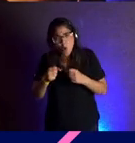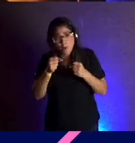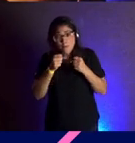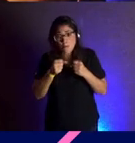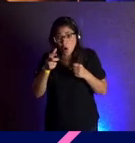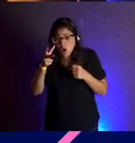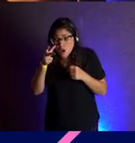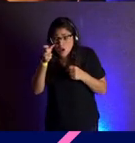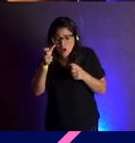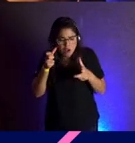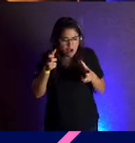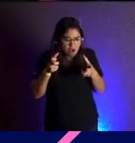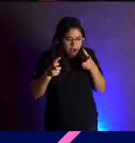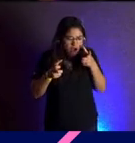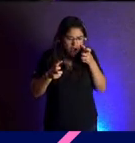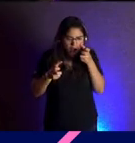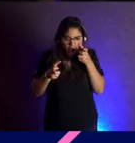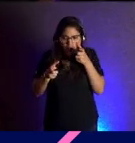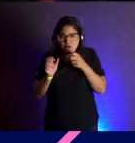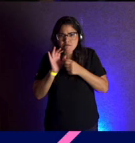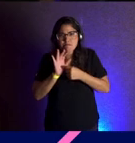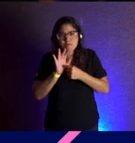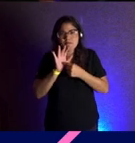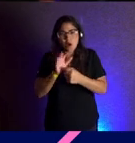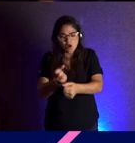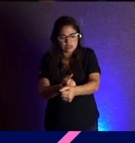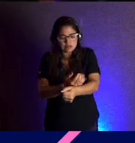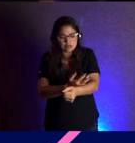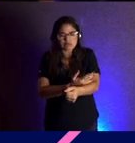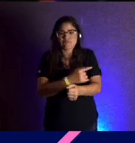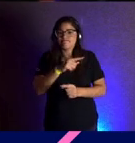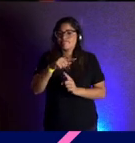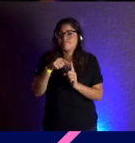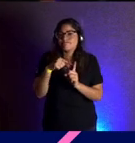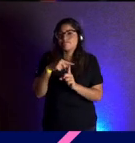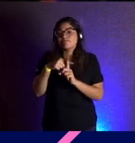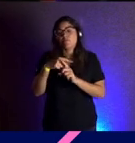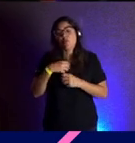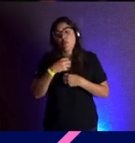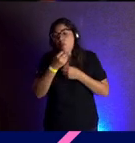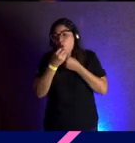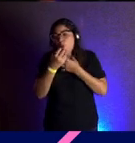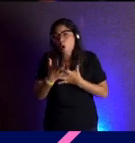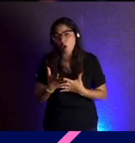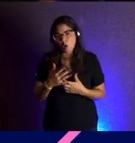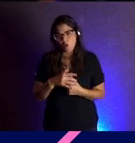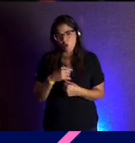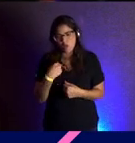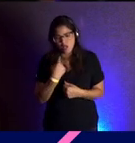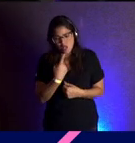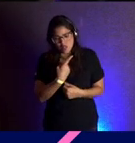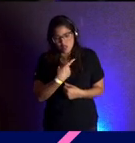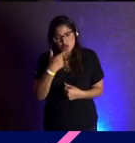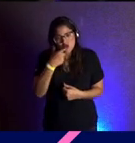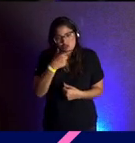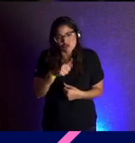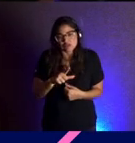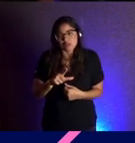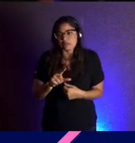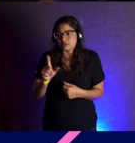emociones positivas que lo que nos dejan son espacios para construir, no para destruir. No hay tiempo para